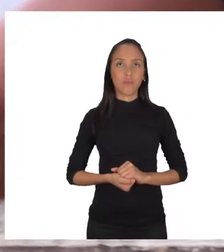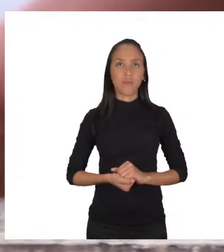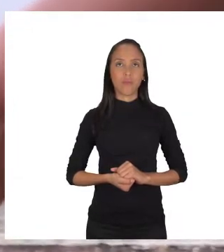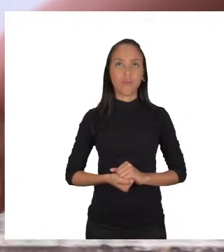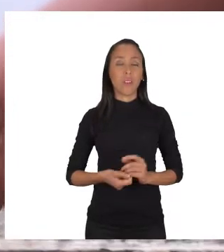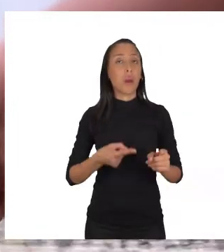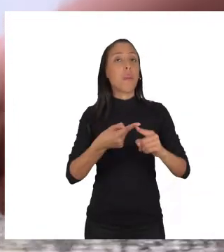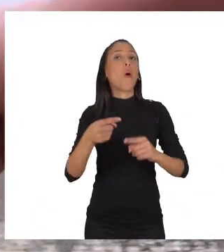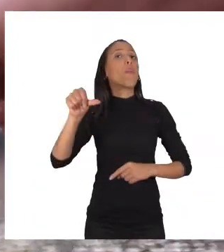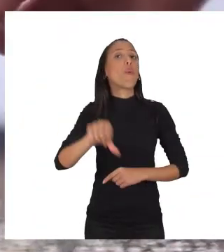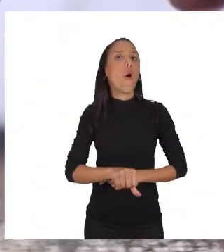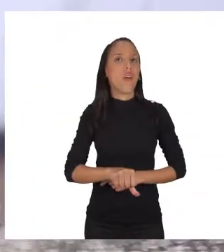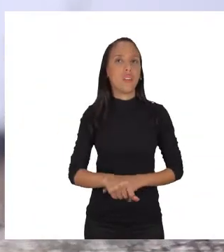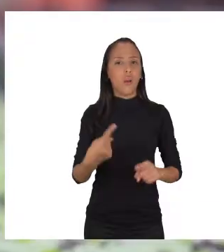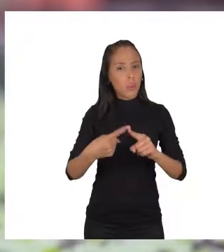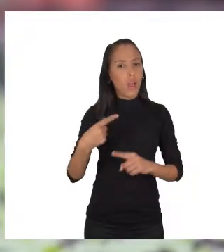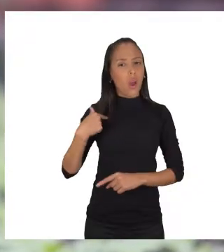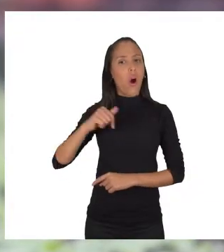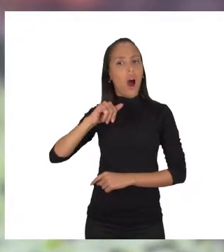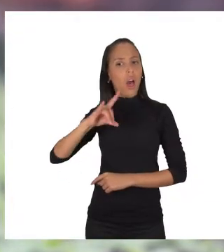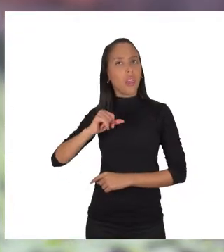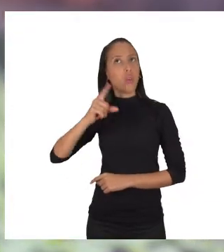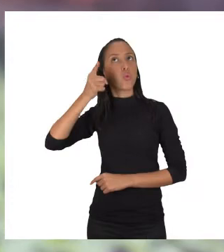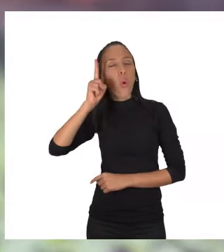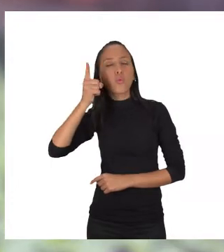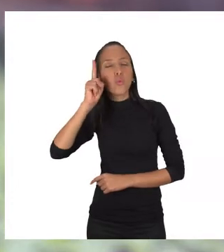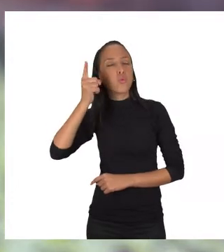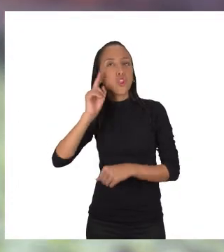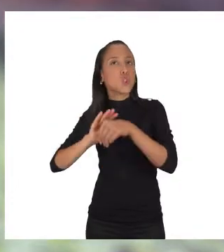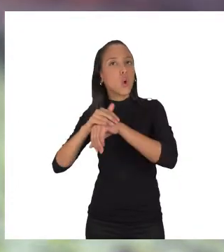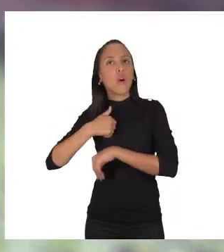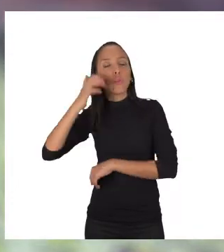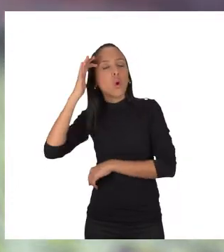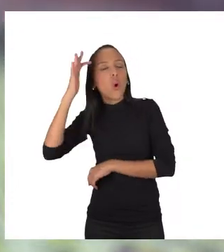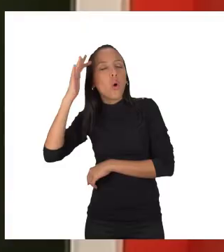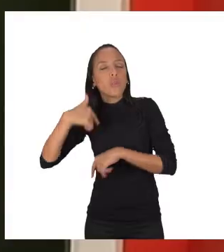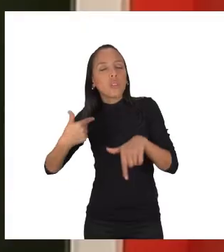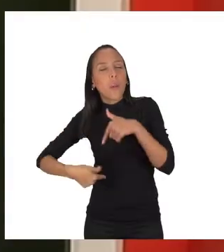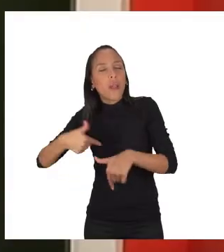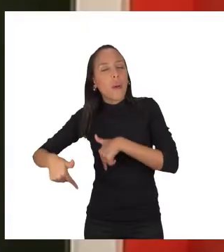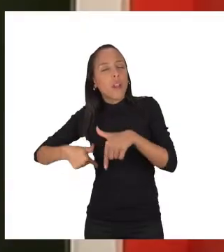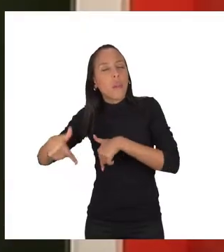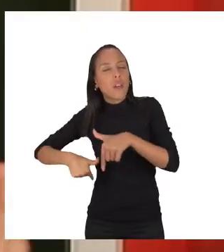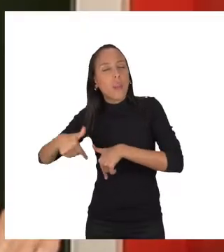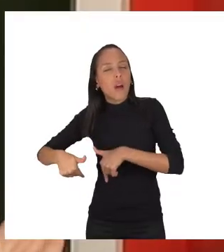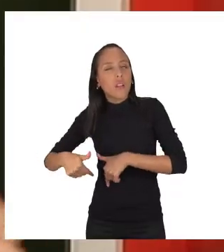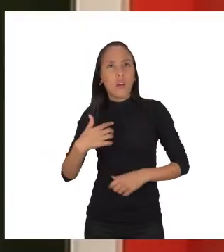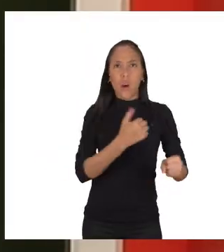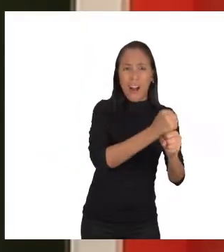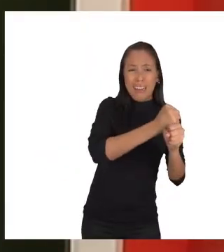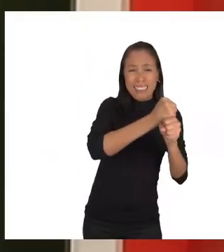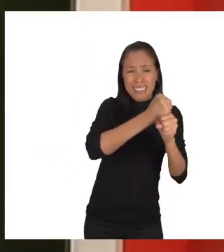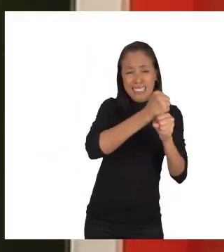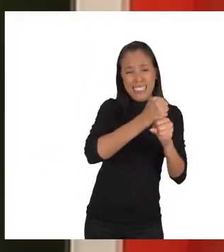Pior de tudo, que eu ainda sonho toda noite que eu tô trabalhando no fumo. São tantos anos saído desse troço, e que eu sonho que eu tô numa vida real